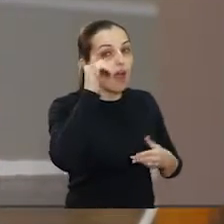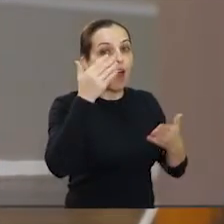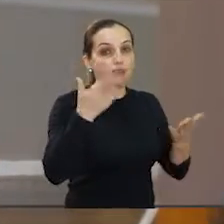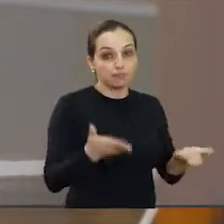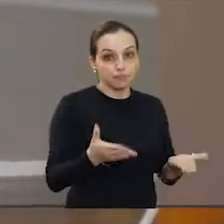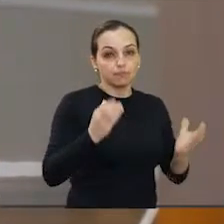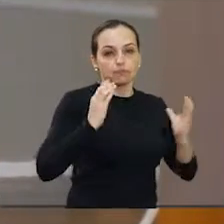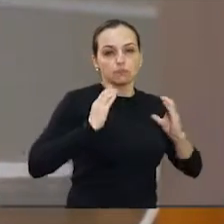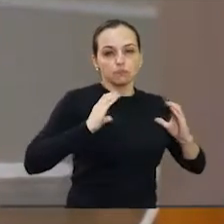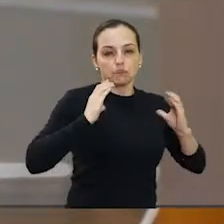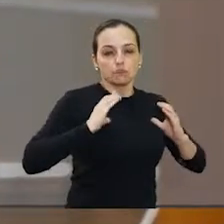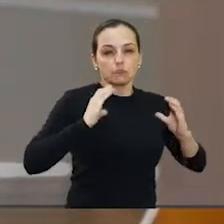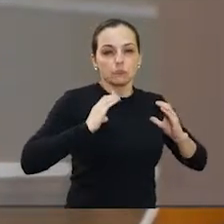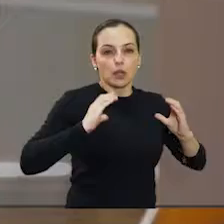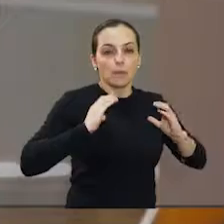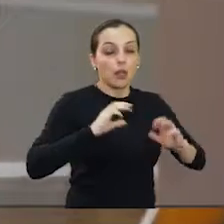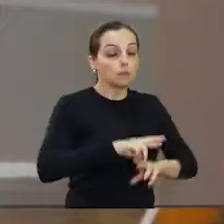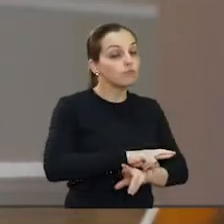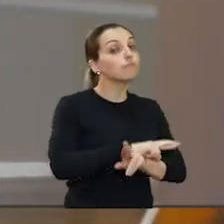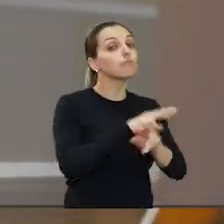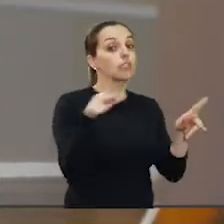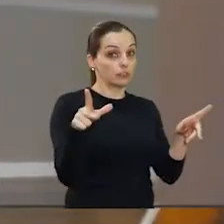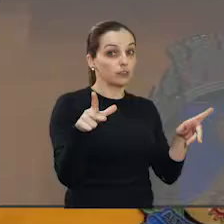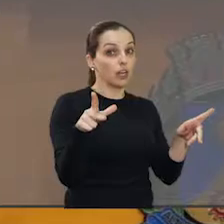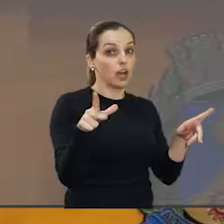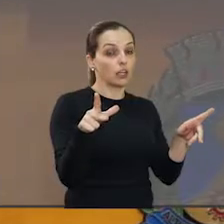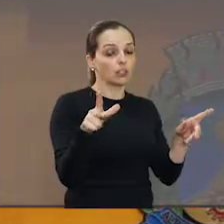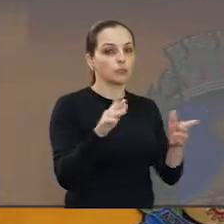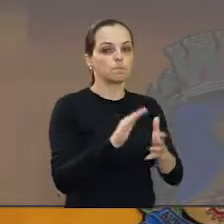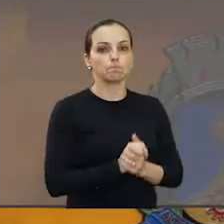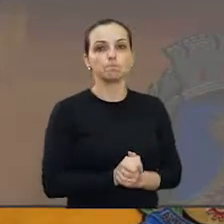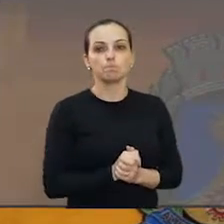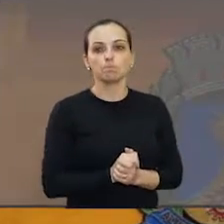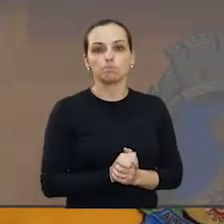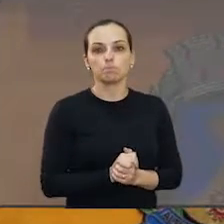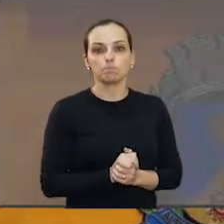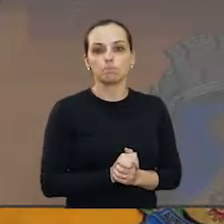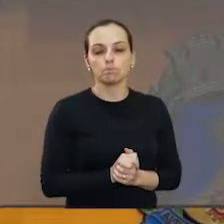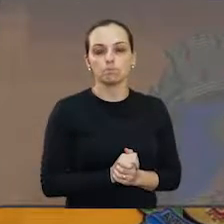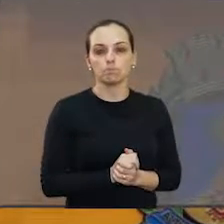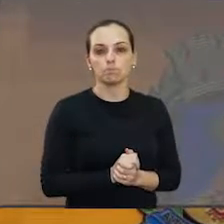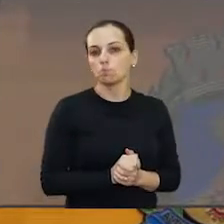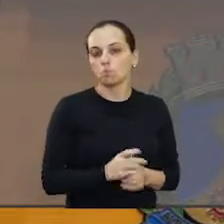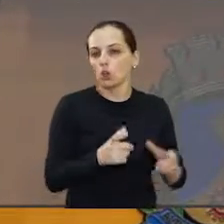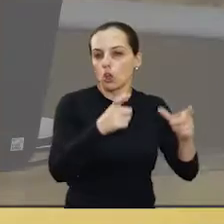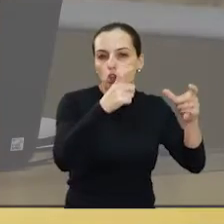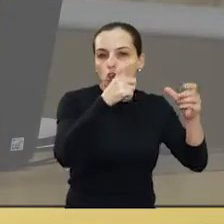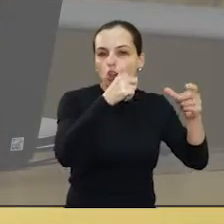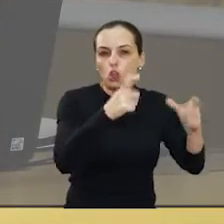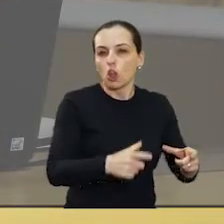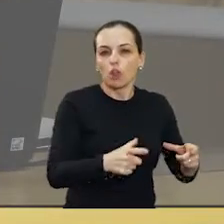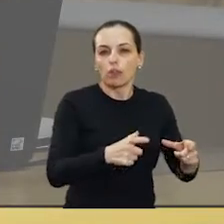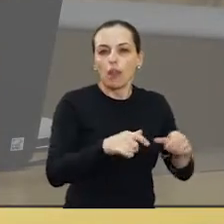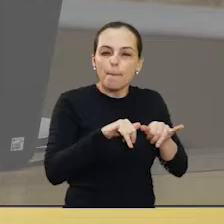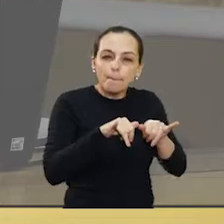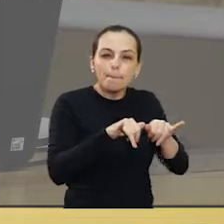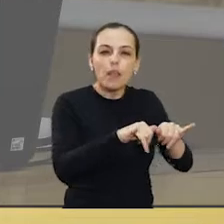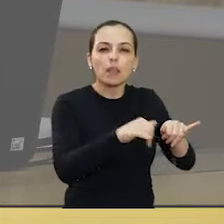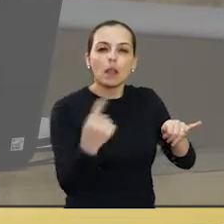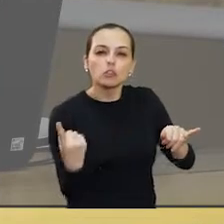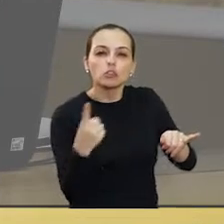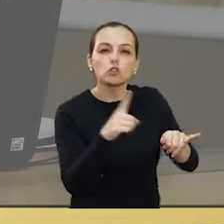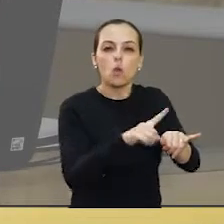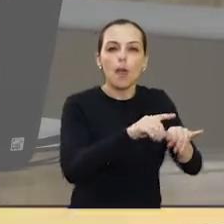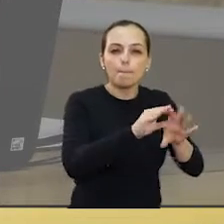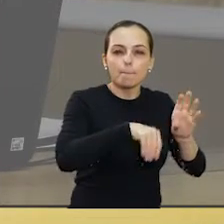embalagens plásticas e recusar o consumo de plástico. E mudar os hábitos, né, ir no supermercado, levar uma sacola